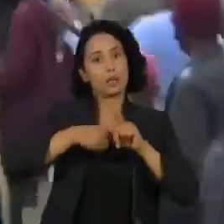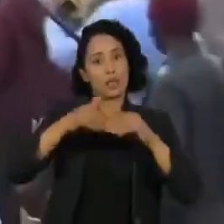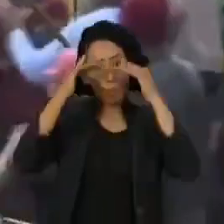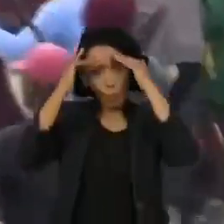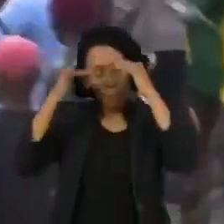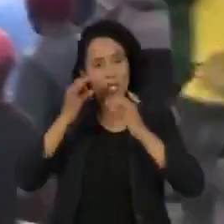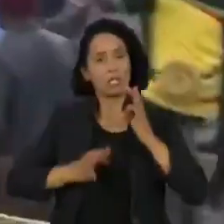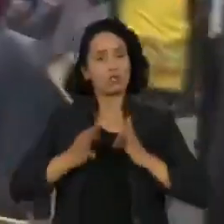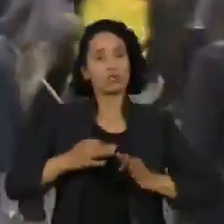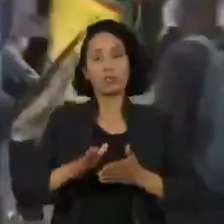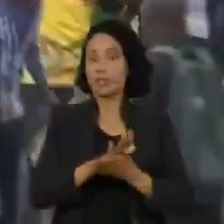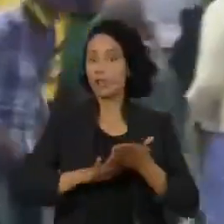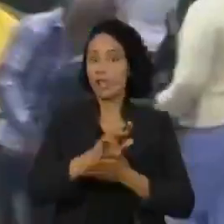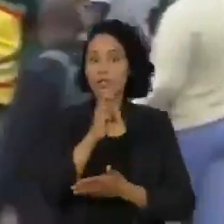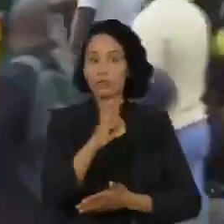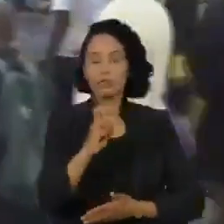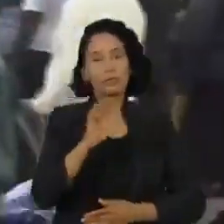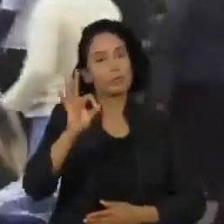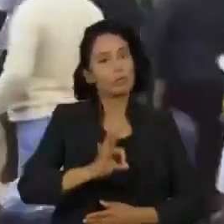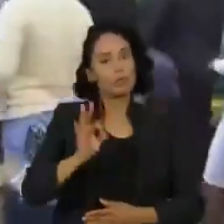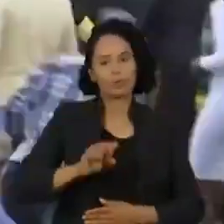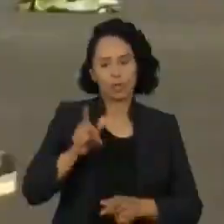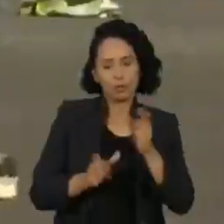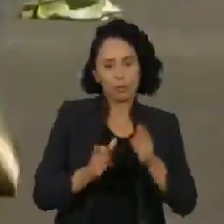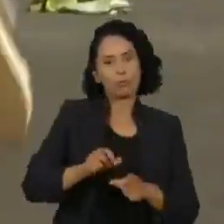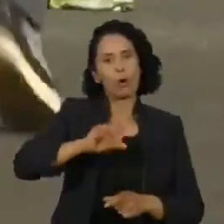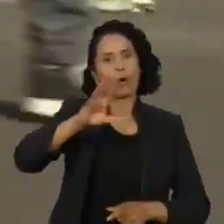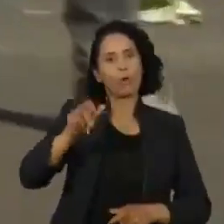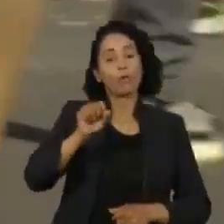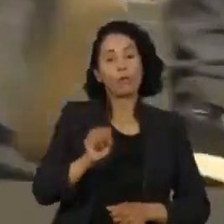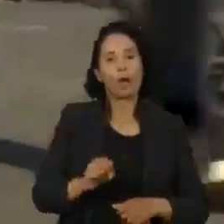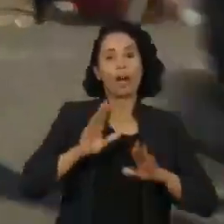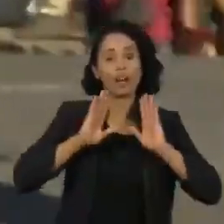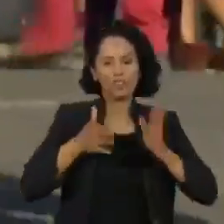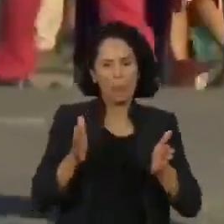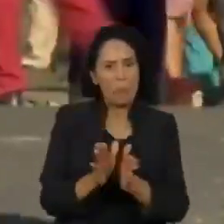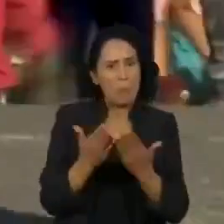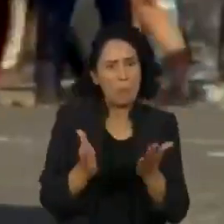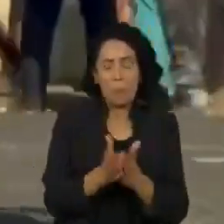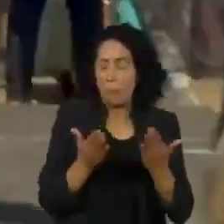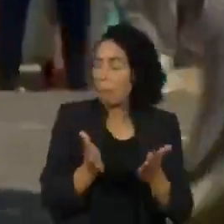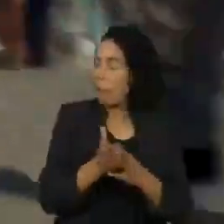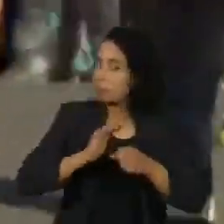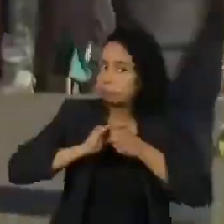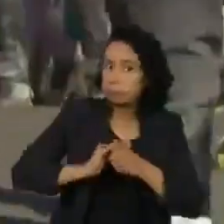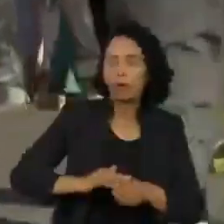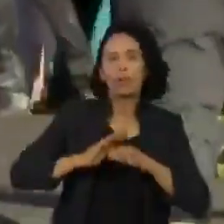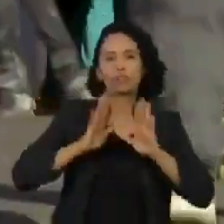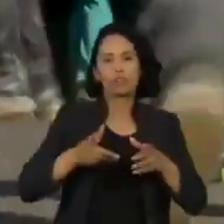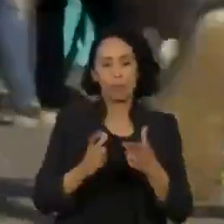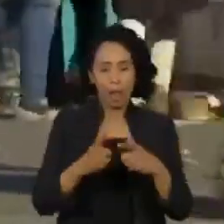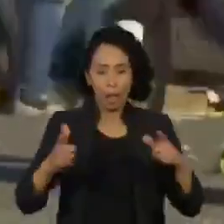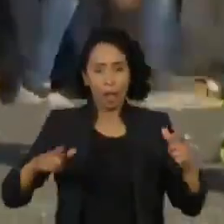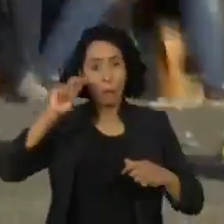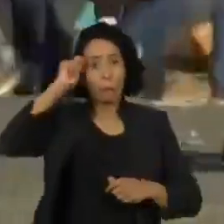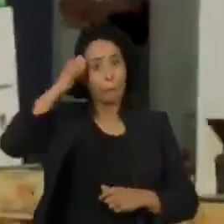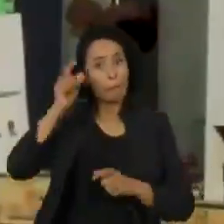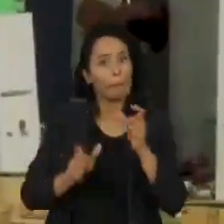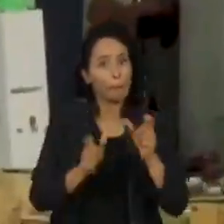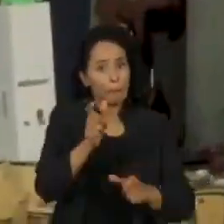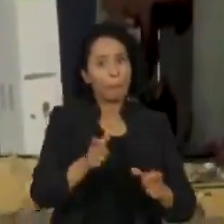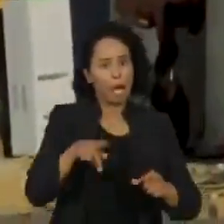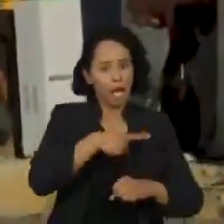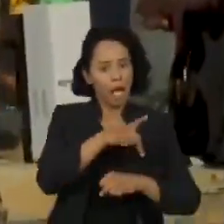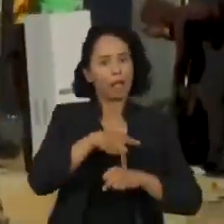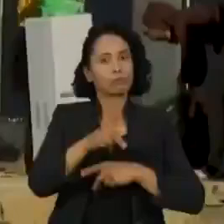justiça. 55% dos sul-africanos estão em situação de pobreza, a maioria de negros, que são 80% da nação.